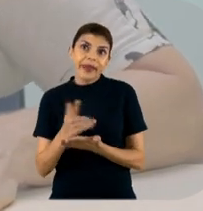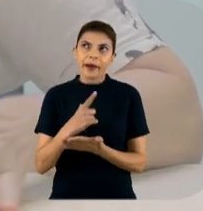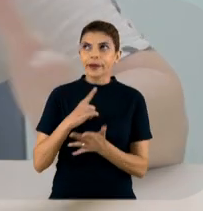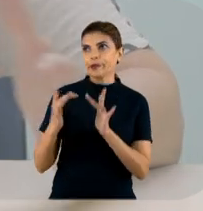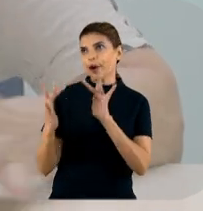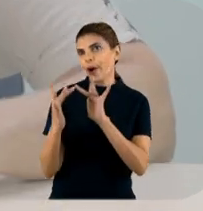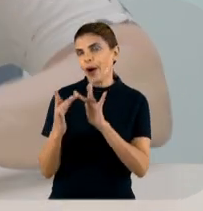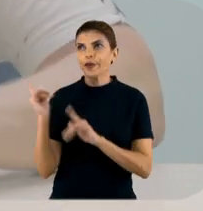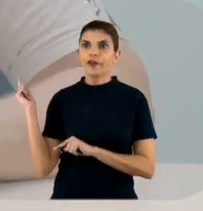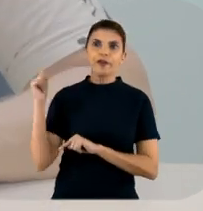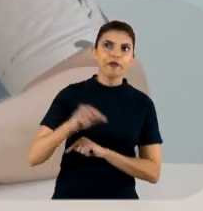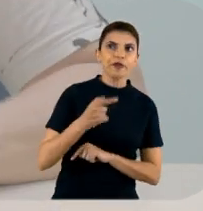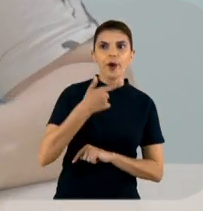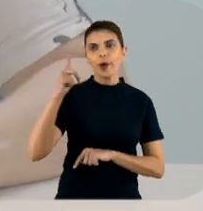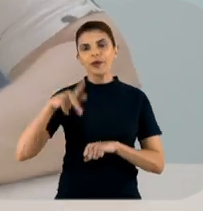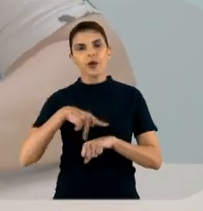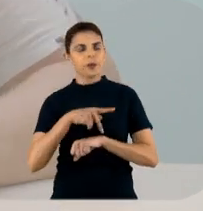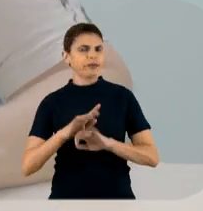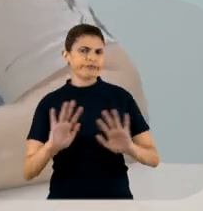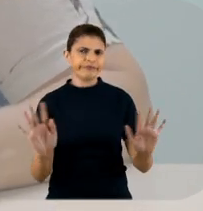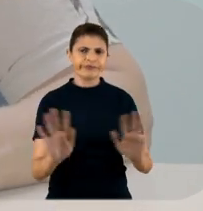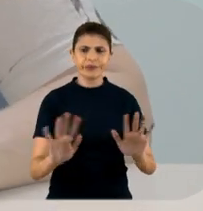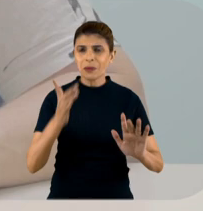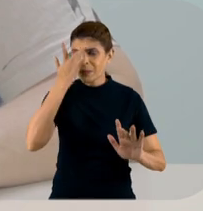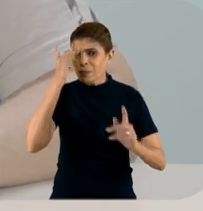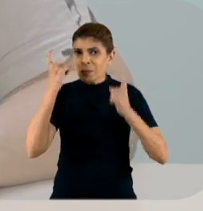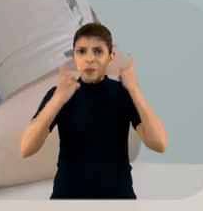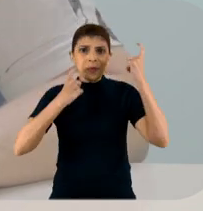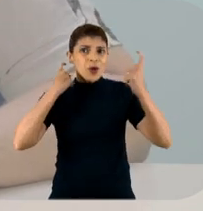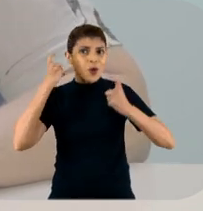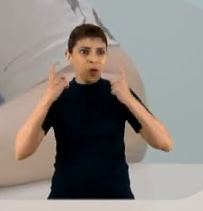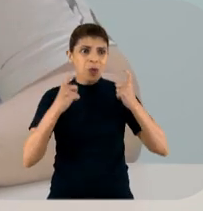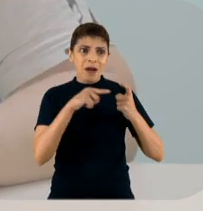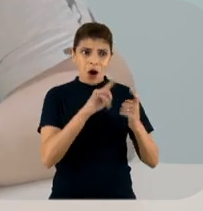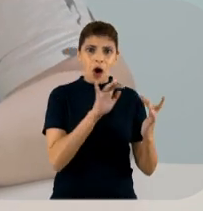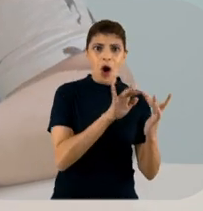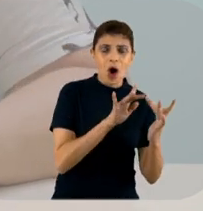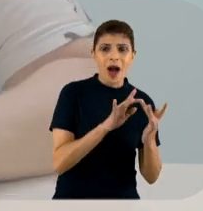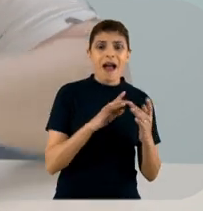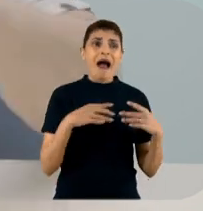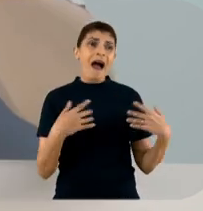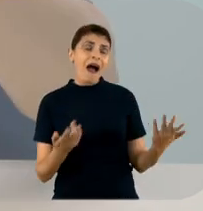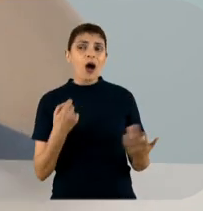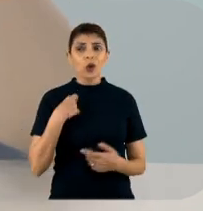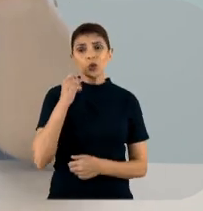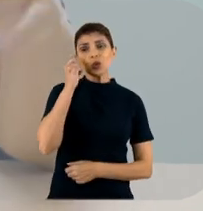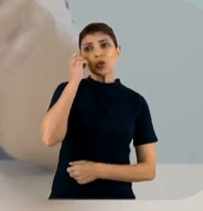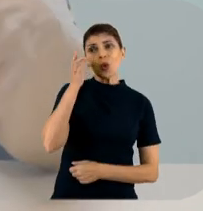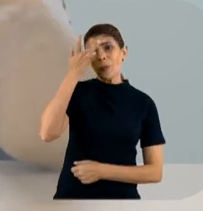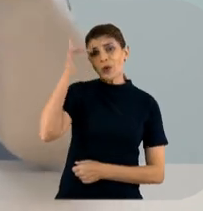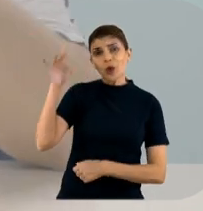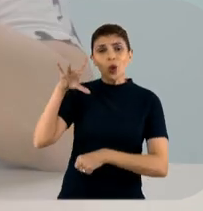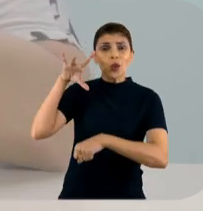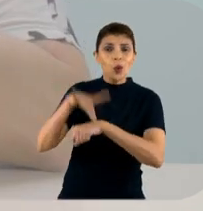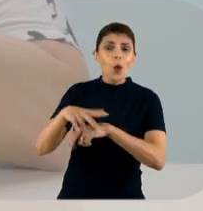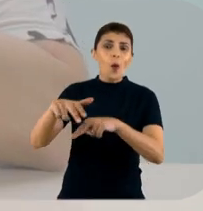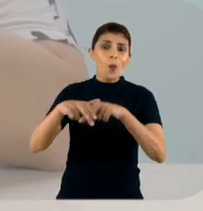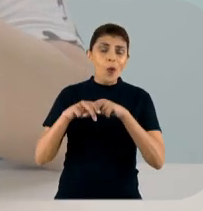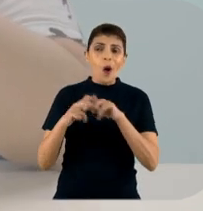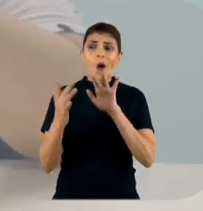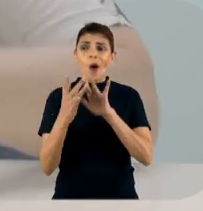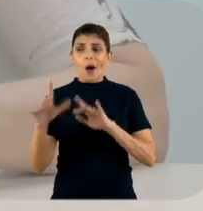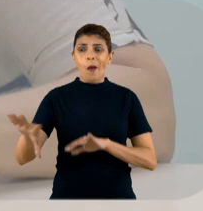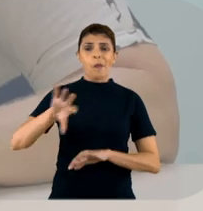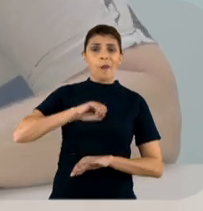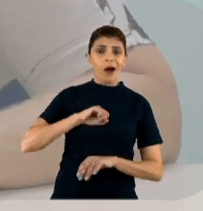teve contato veio de algum lugar e as pessoas têm muita preocupação em relação a isso porque Ah eu fiquei sabendo que Fulano ficou doente eu vou tá